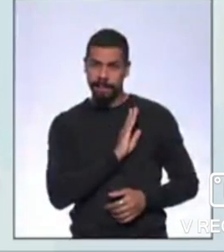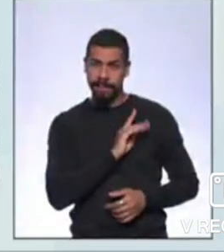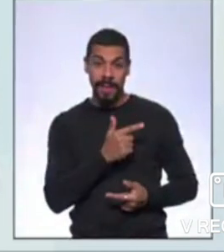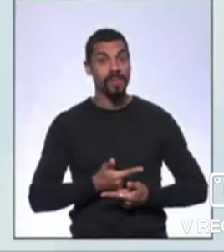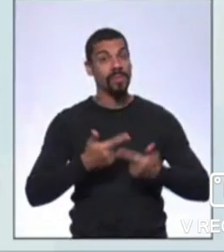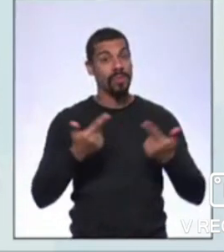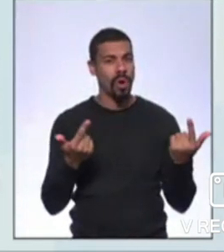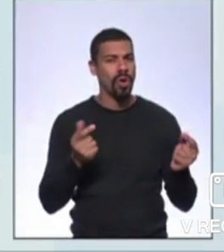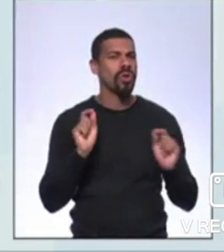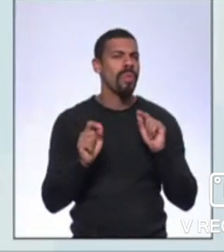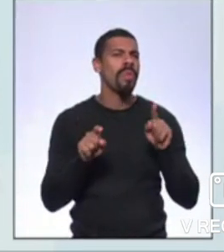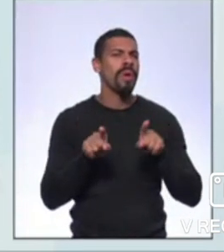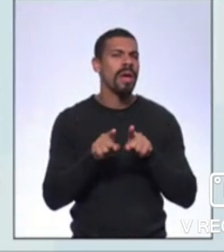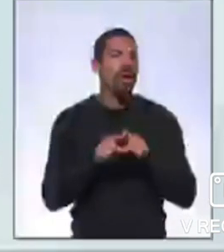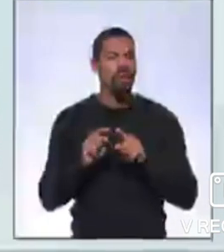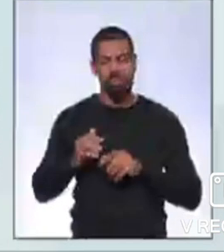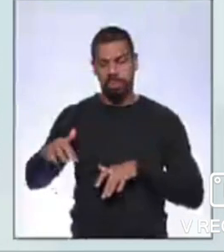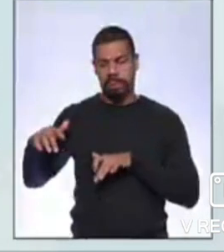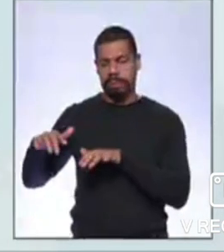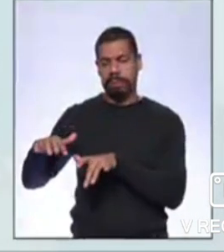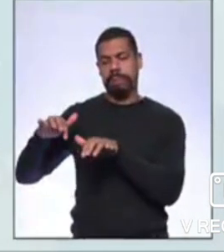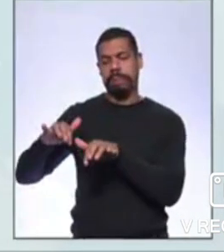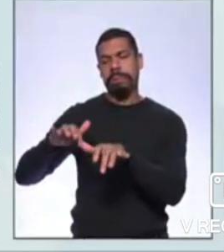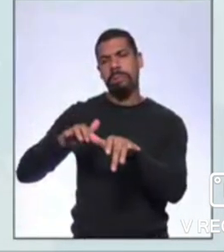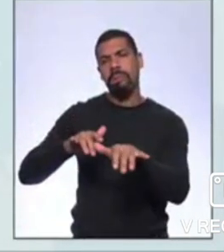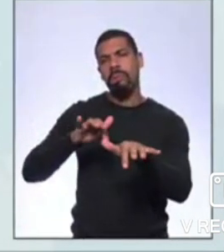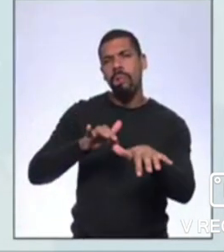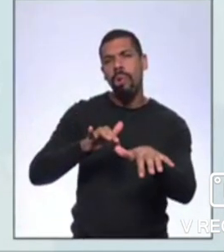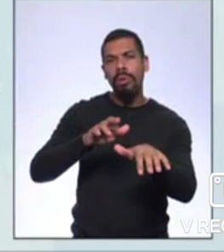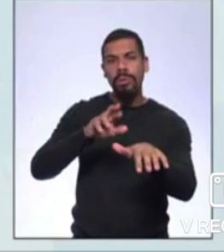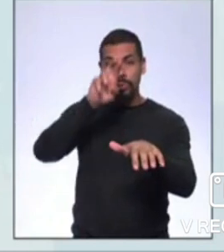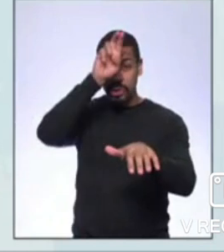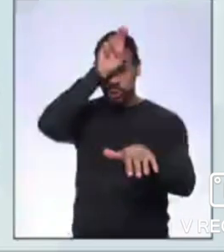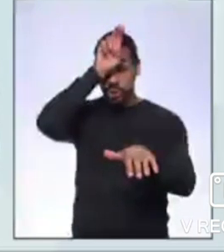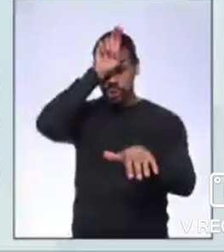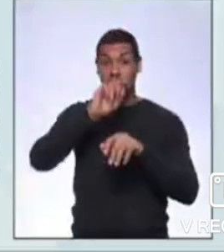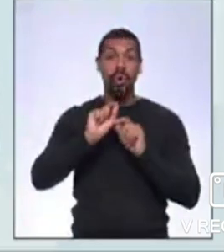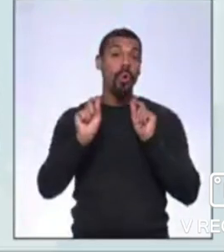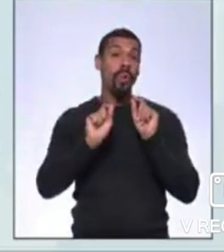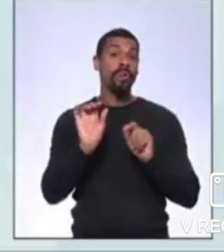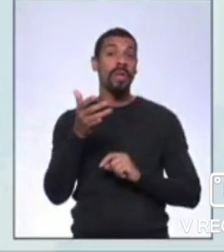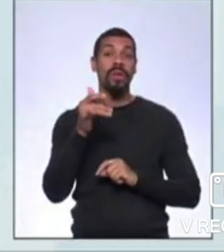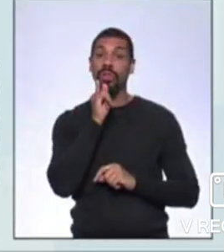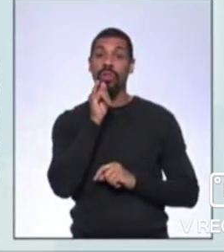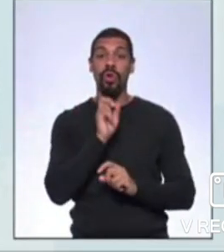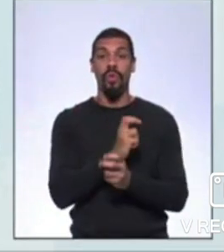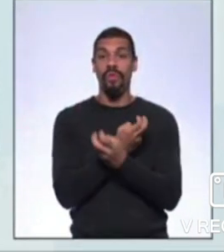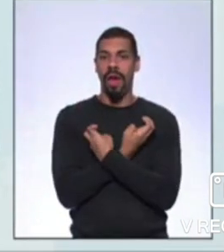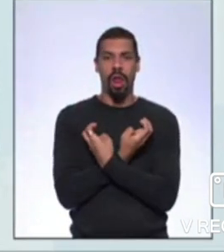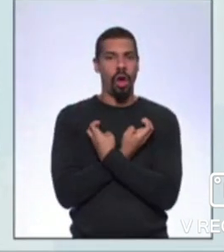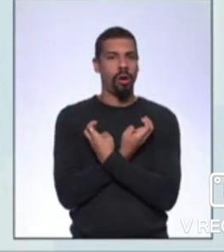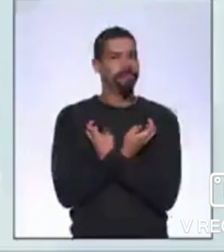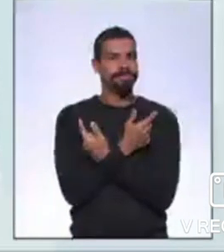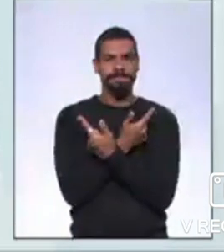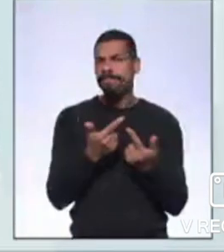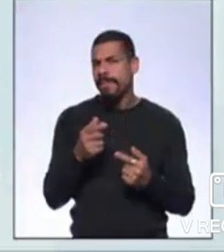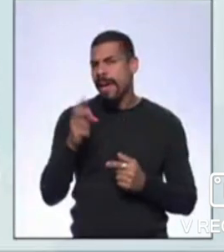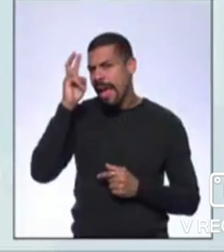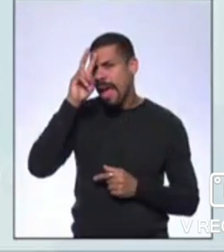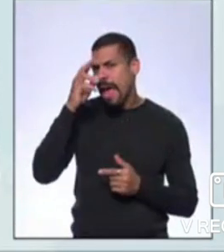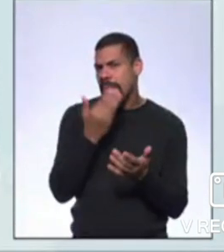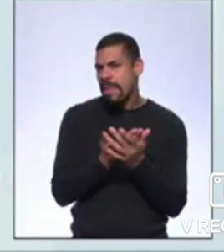porque quando eles chegam no Egito, os egípcios não estão sendo governados por um faraó. Isso eu coloquei na aula